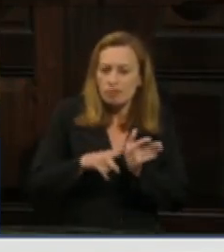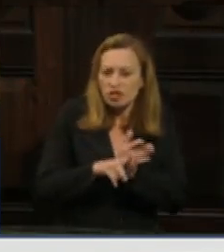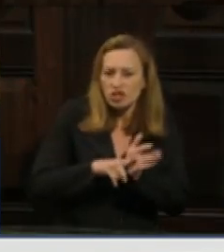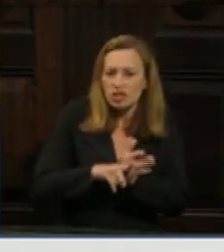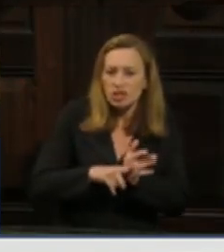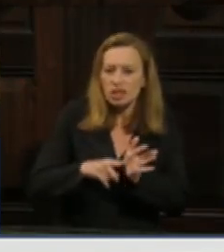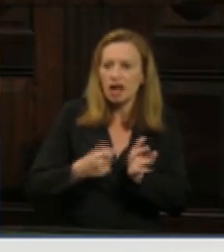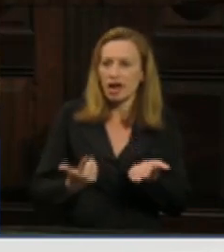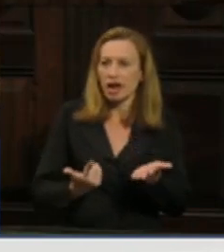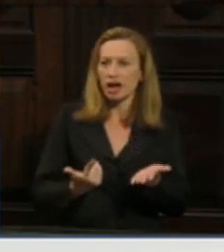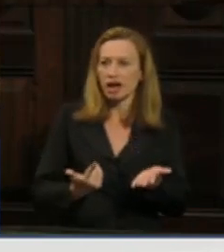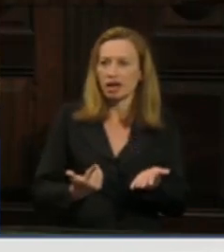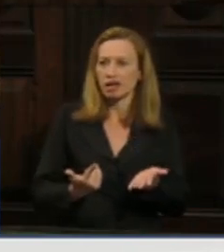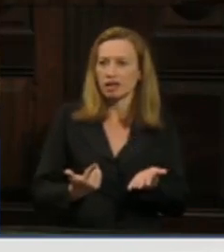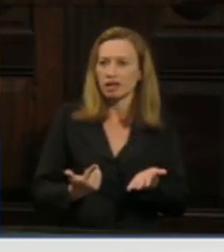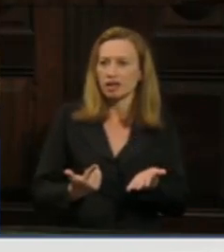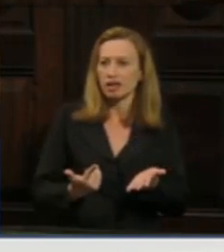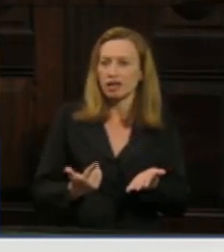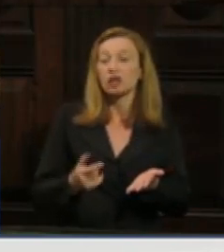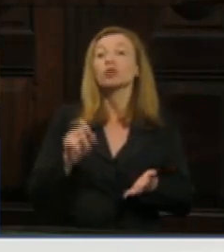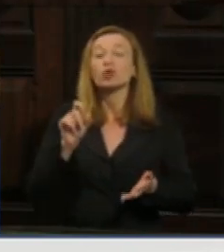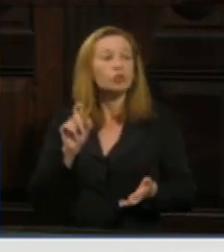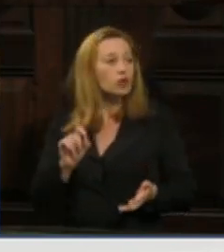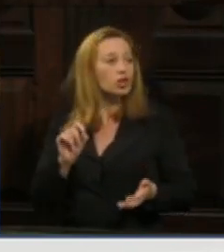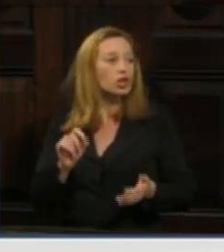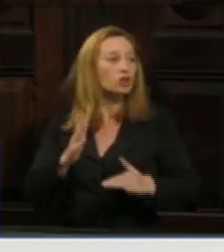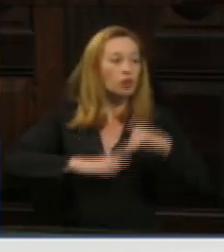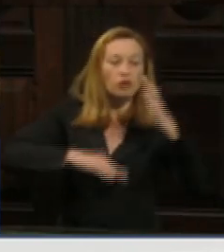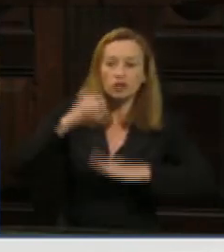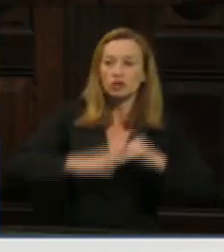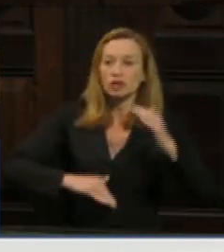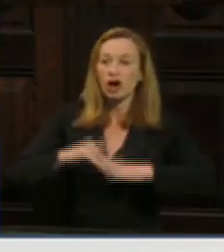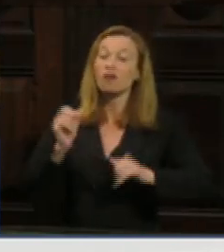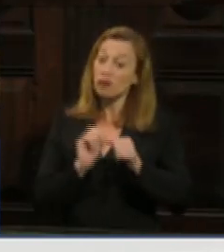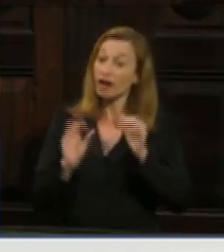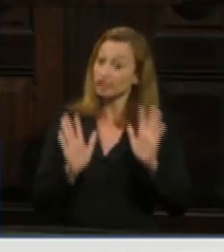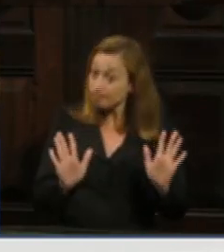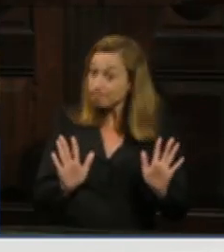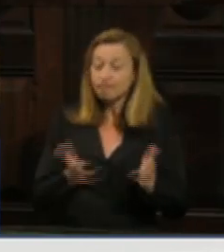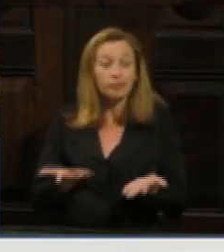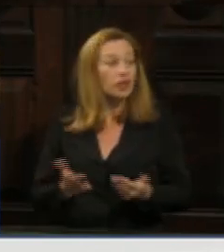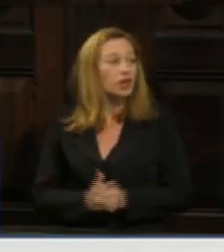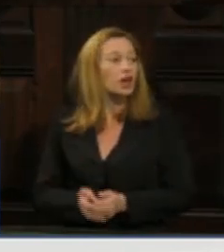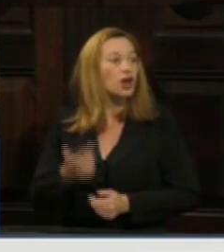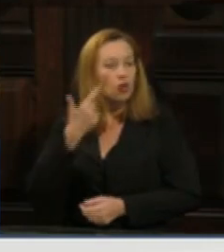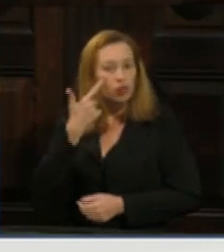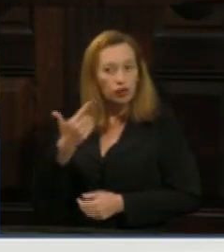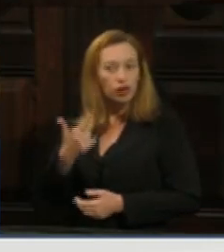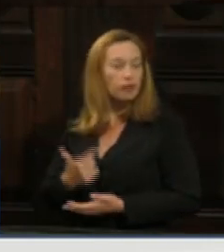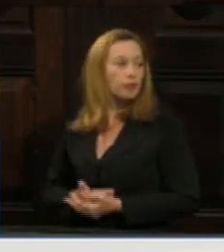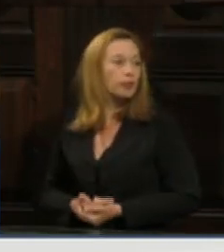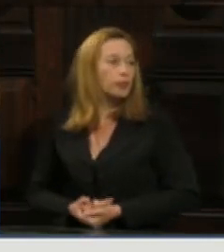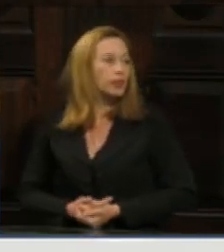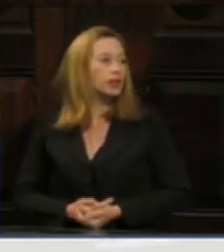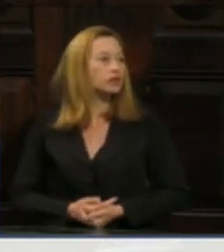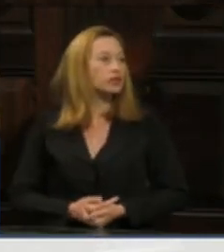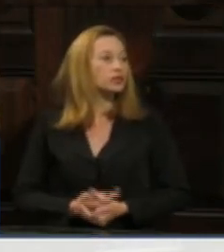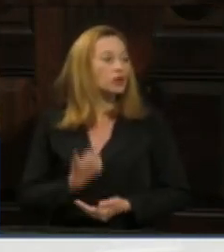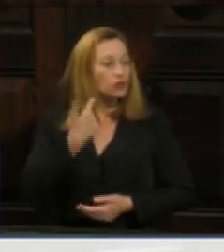discussão com o doutor Giulianelli, até do ponto de vista ideológico, eu não durmo, porque eu fico intranquilo de ter ferido alguém que eu